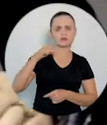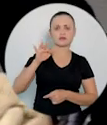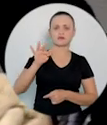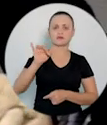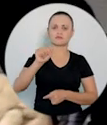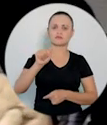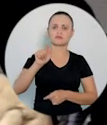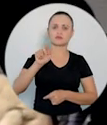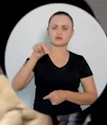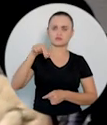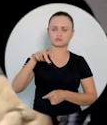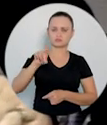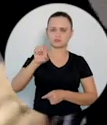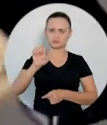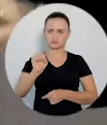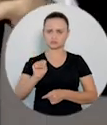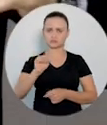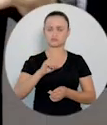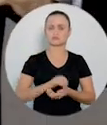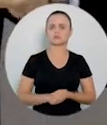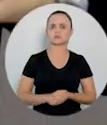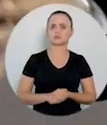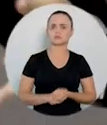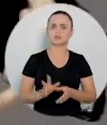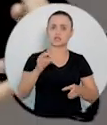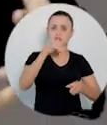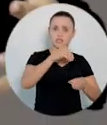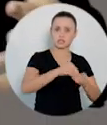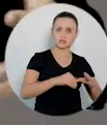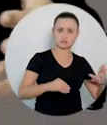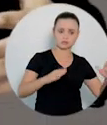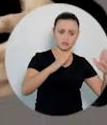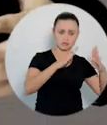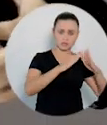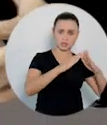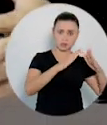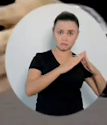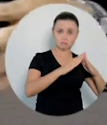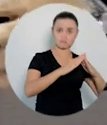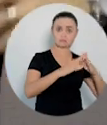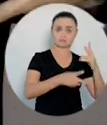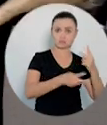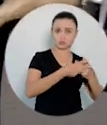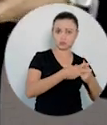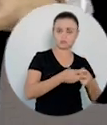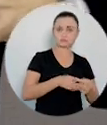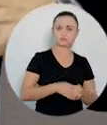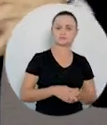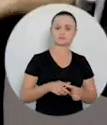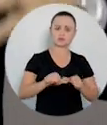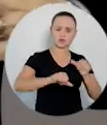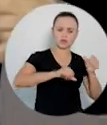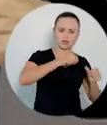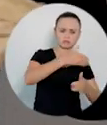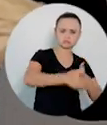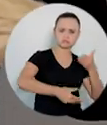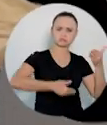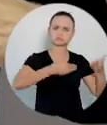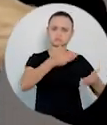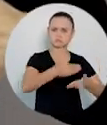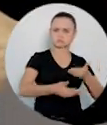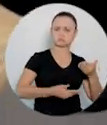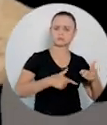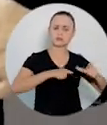Baruch, que abriu as portas para a advocacia e trocava plantão lá, os advogados da